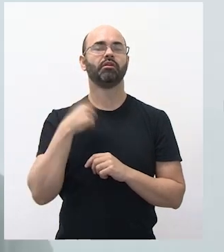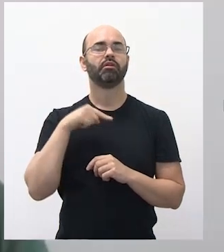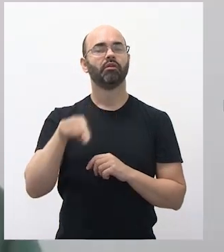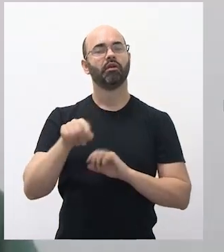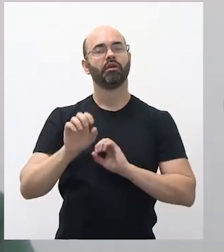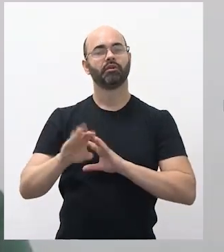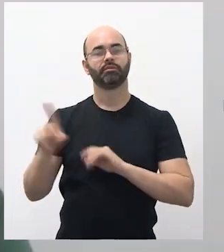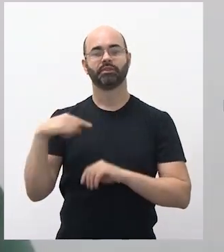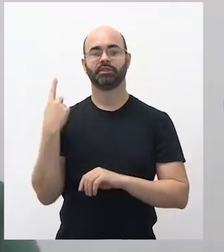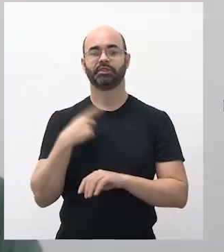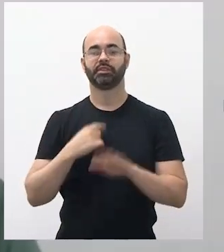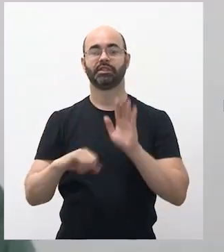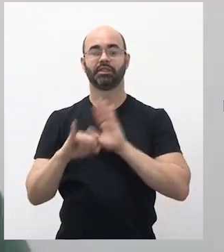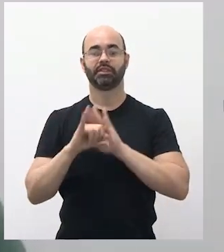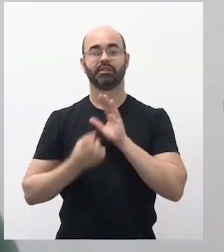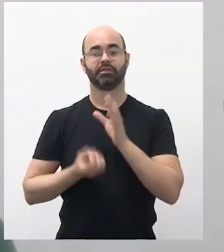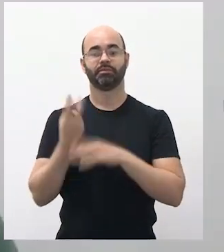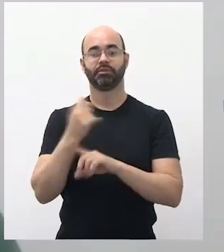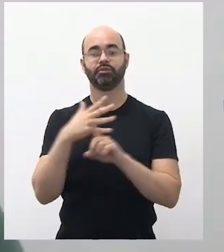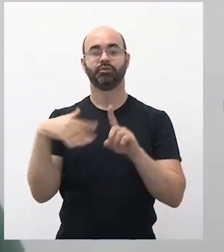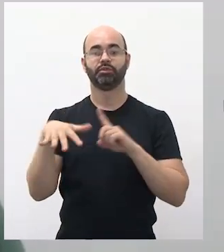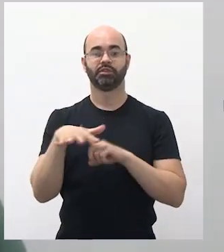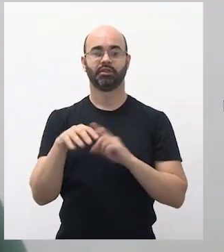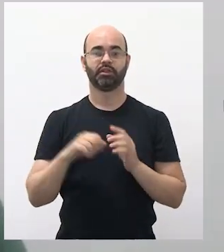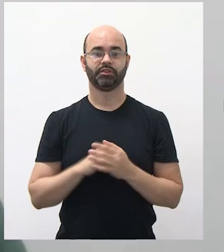nossa identidade, né, como sociedade.